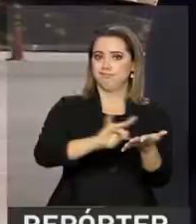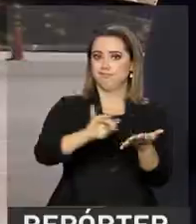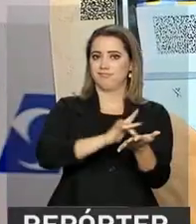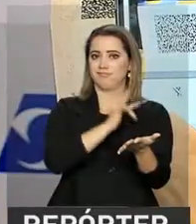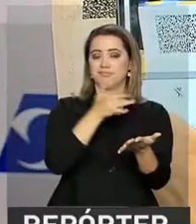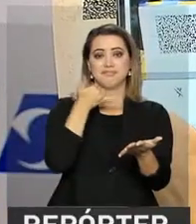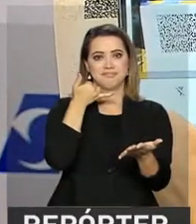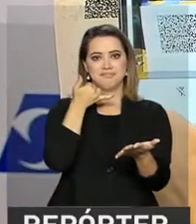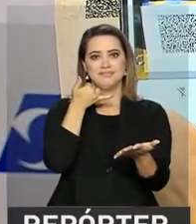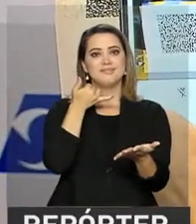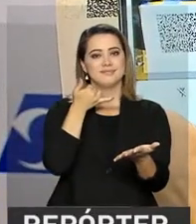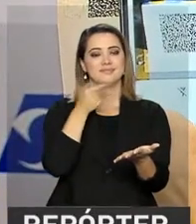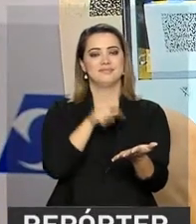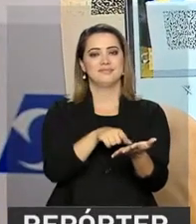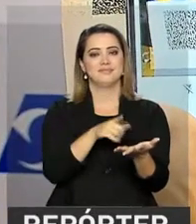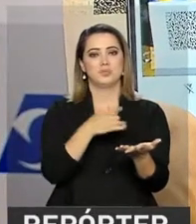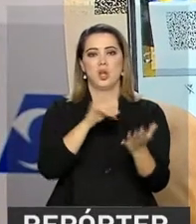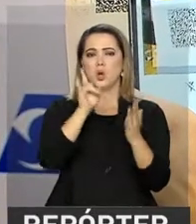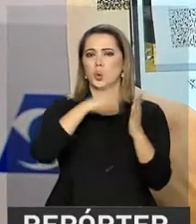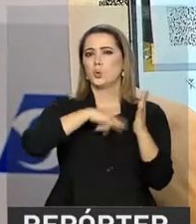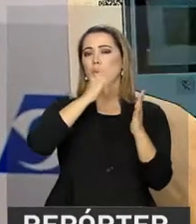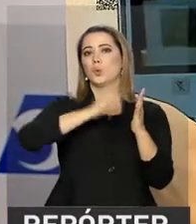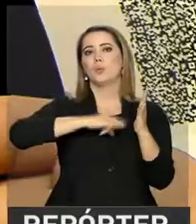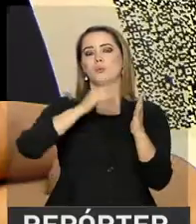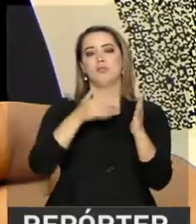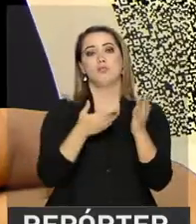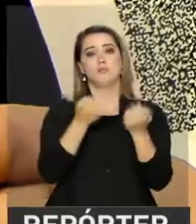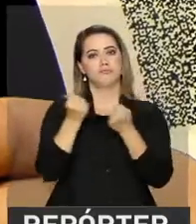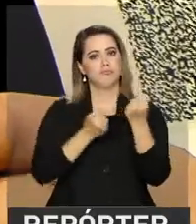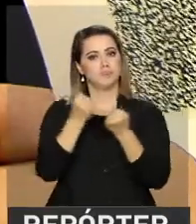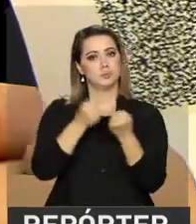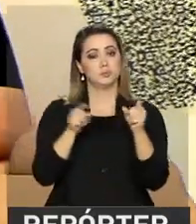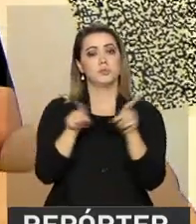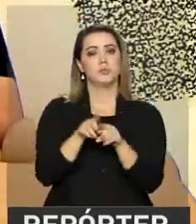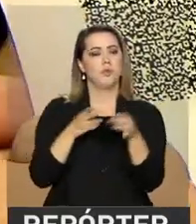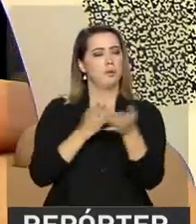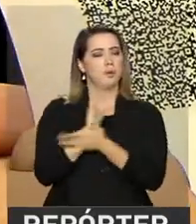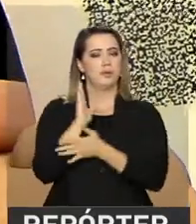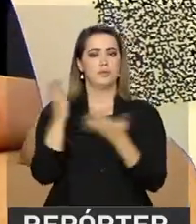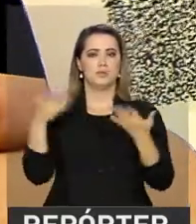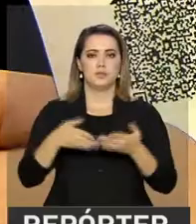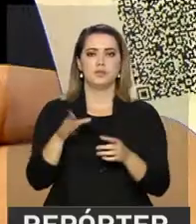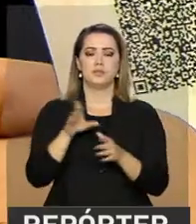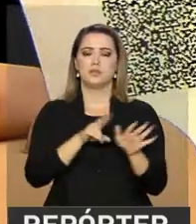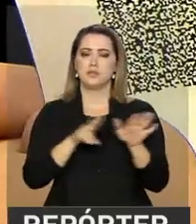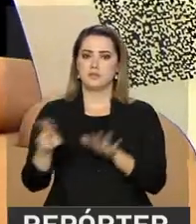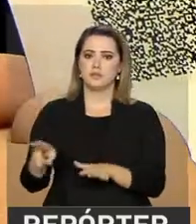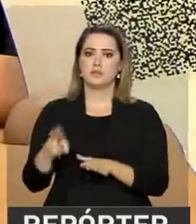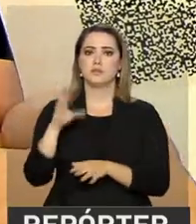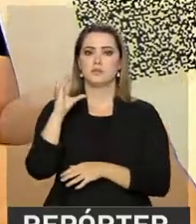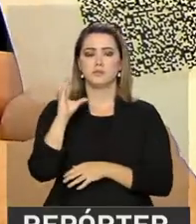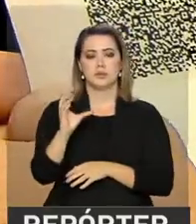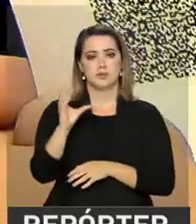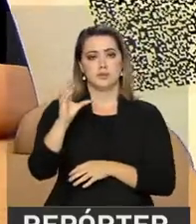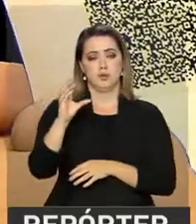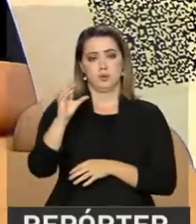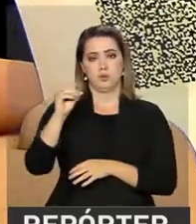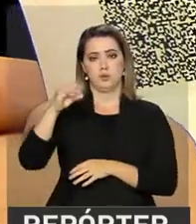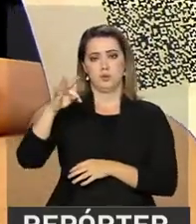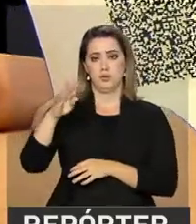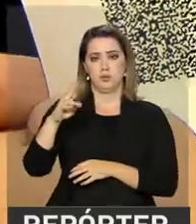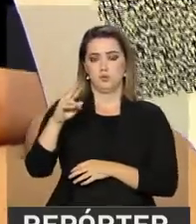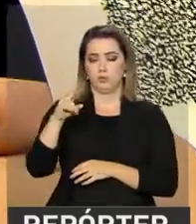a carteira nacional de habilitação eletrônica foi aprovada nesta semana pelo conselho nacional de trânsito o contran